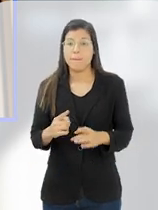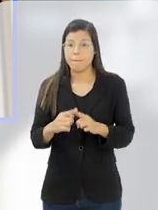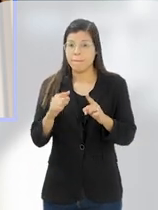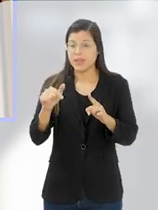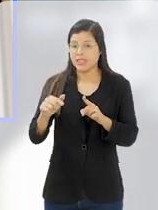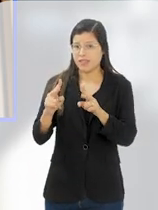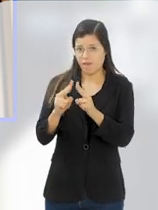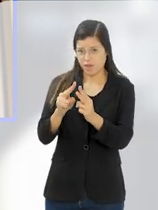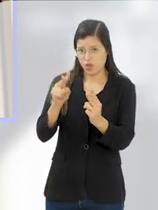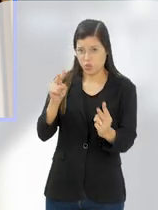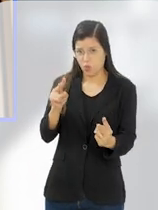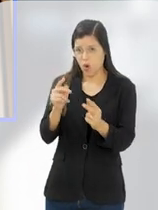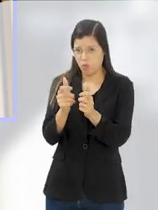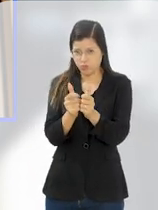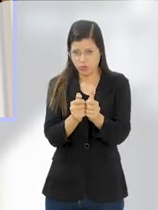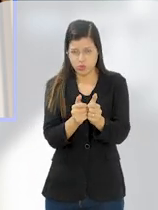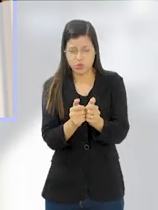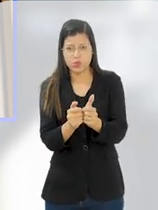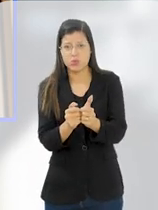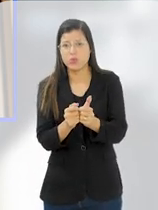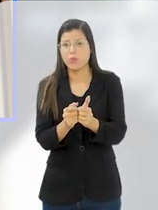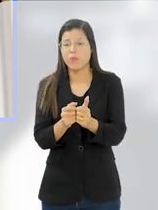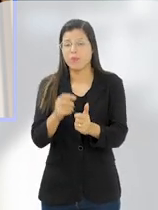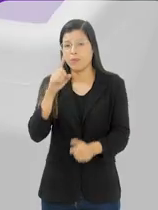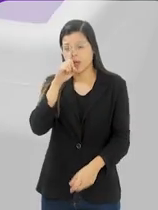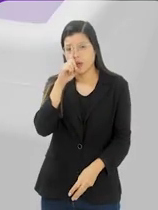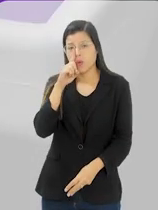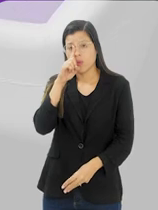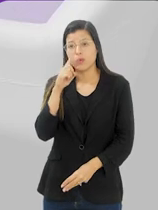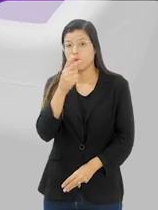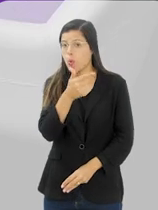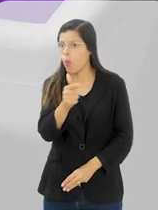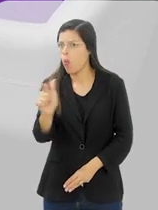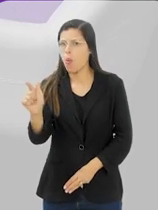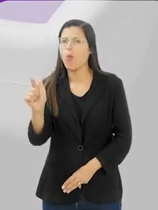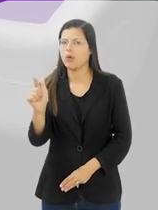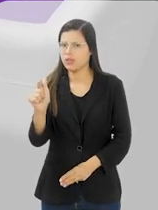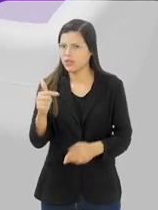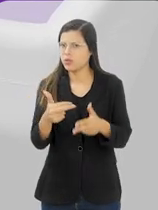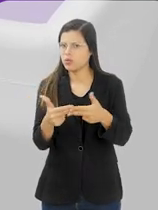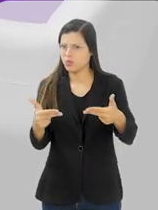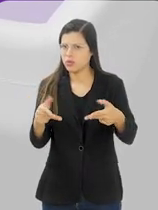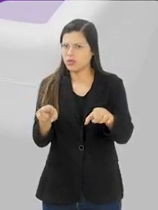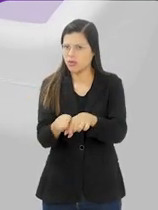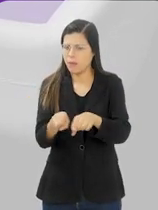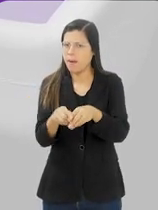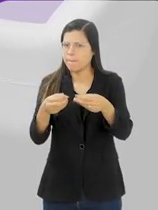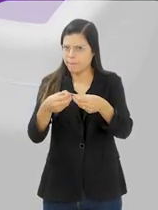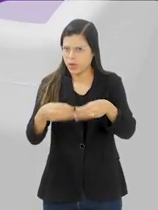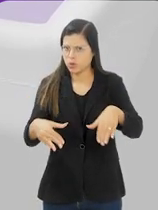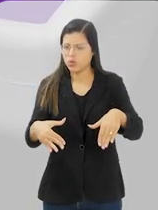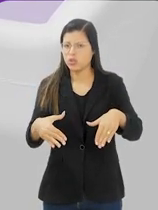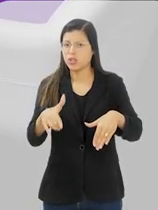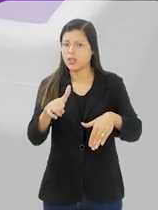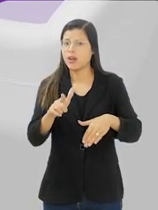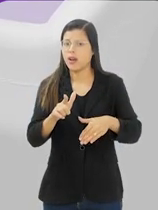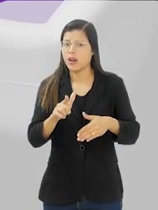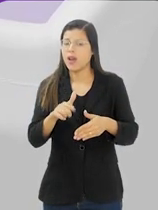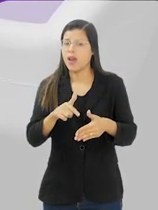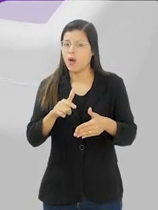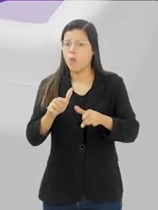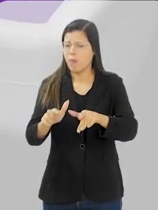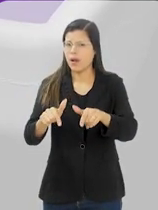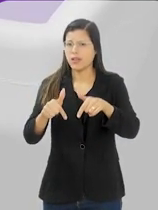cassino online é especialmente perigoso por causa de uma série de outros riscos que estão envolvidos aí. Então, é uma atividade que,